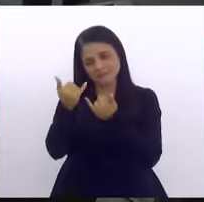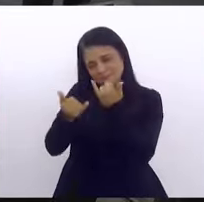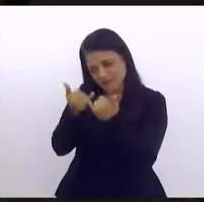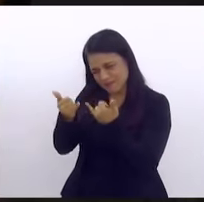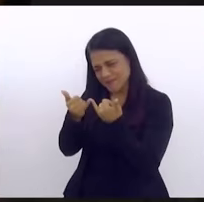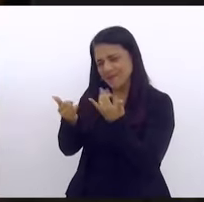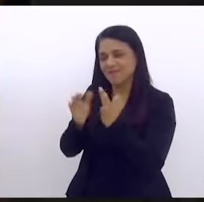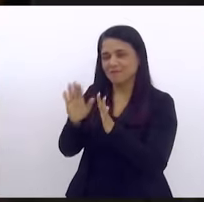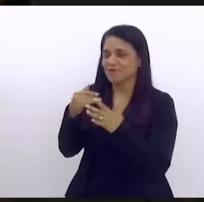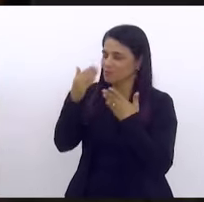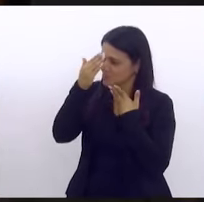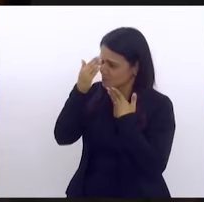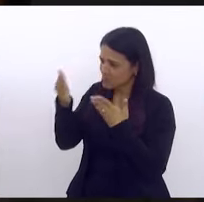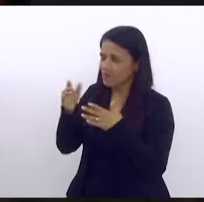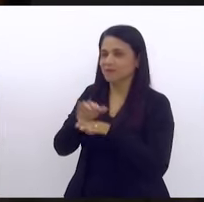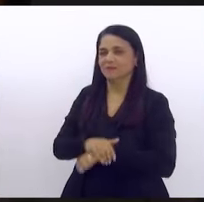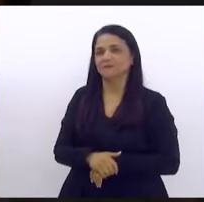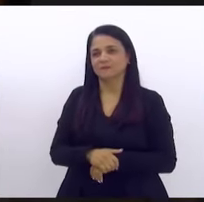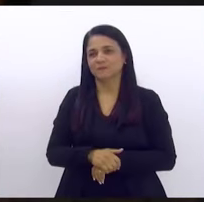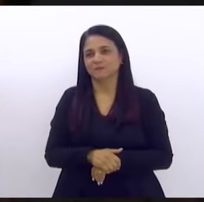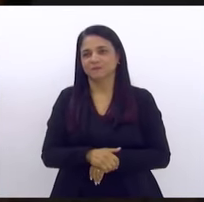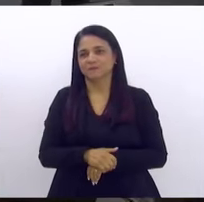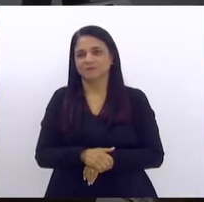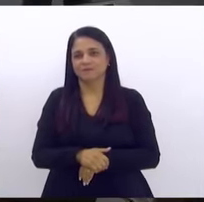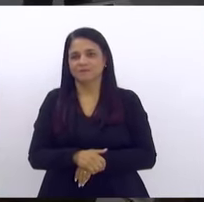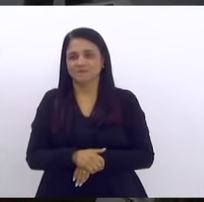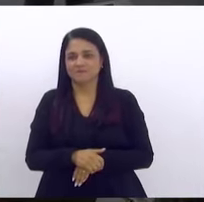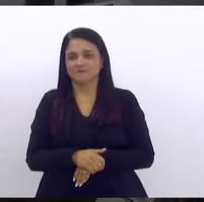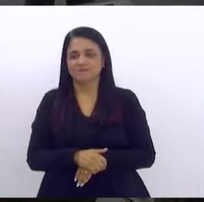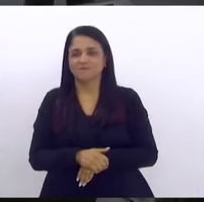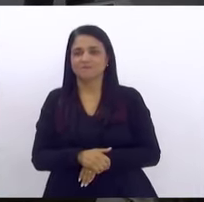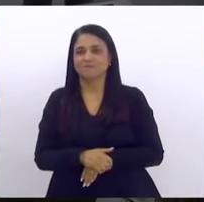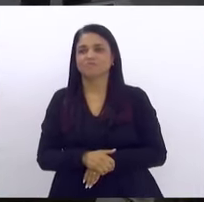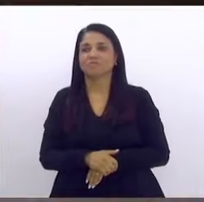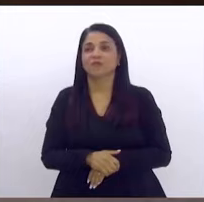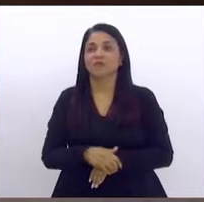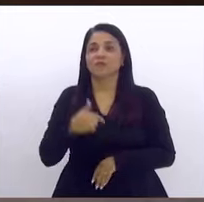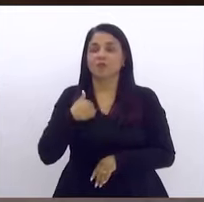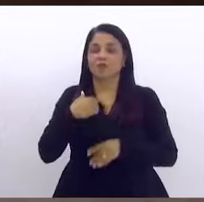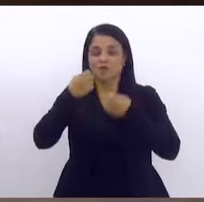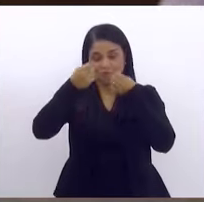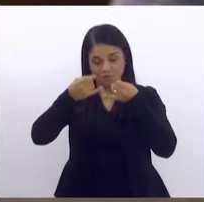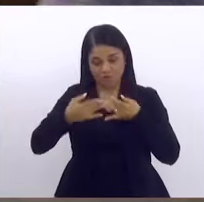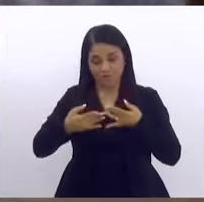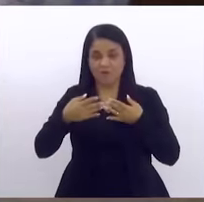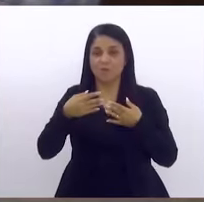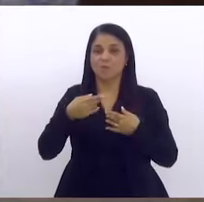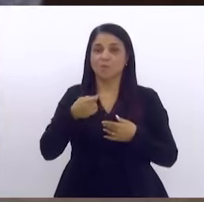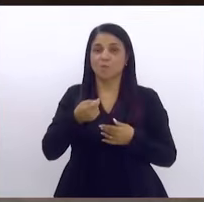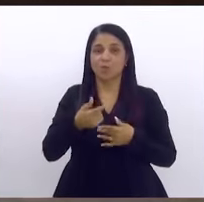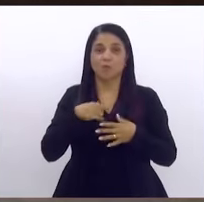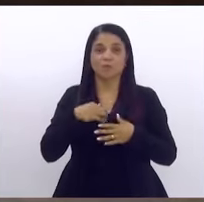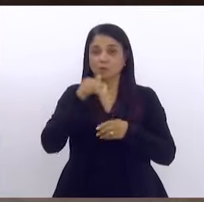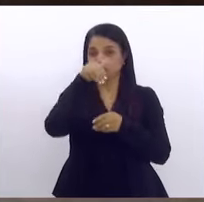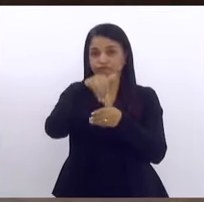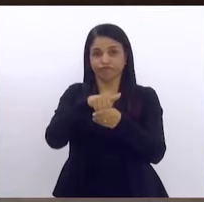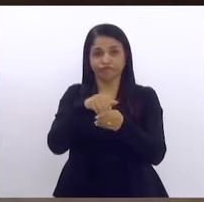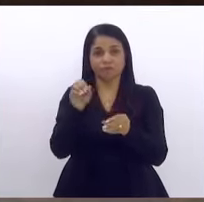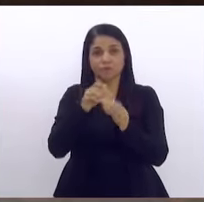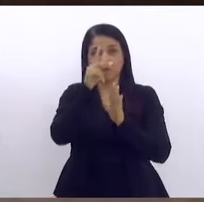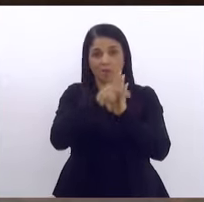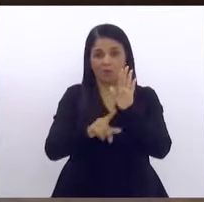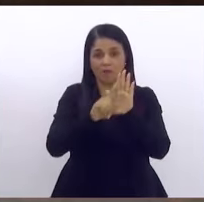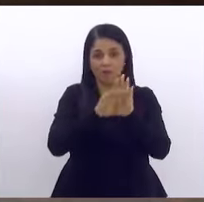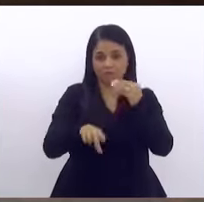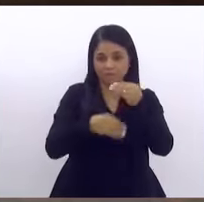mas muito obrigado. Pela ordem. Rapidamente, que eu falei pouco, falei bonito, é passado, mas eu não declarei meu voto ao projeto de lei